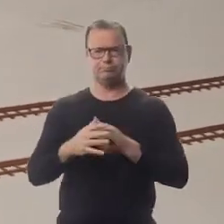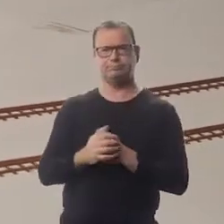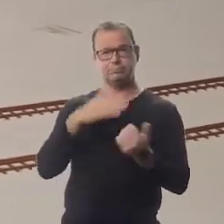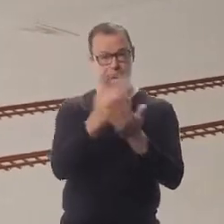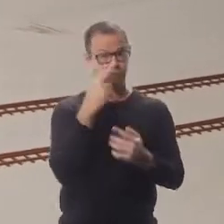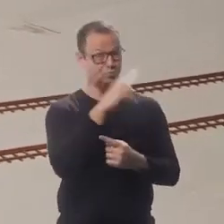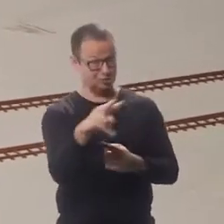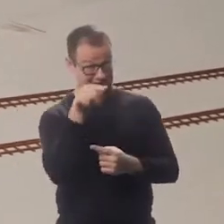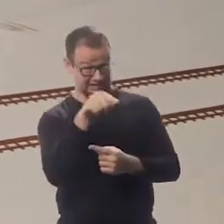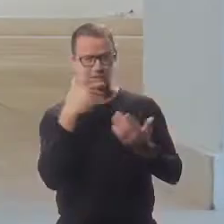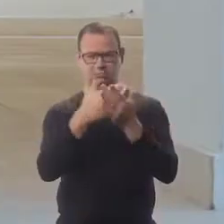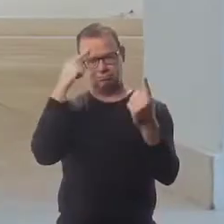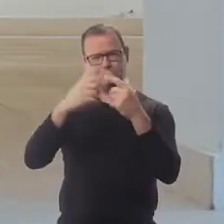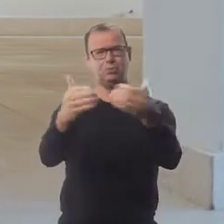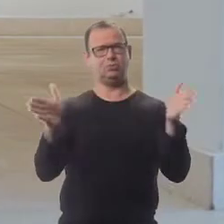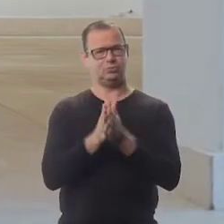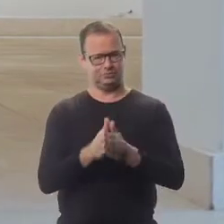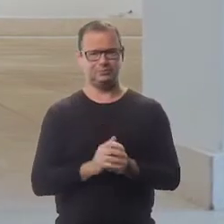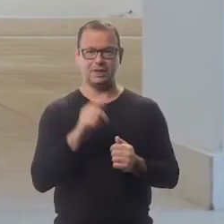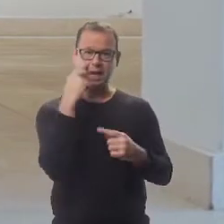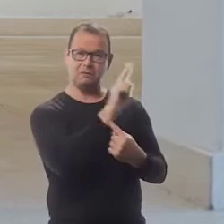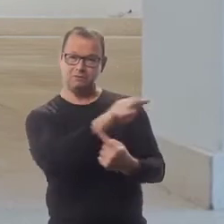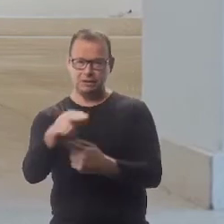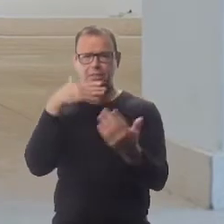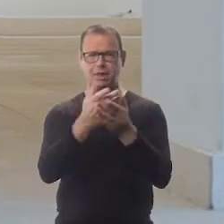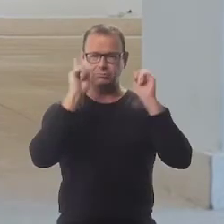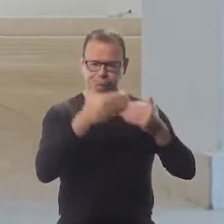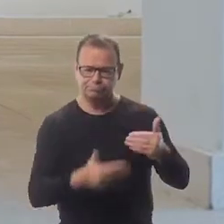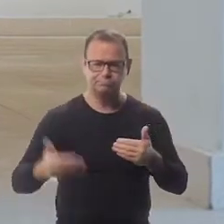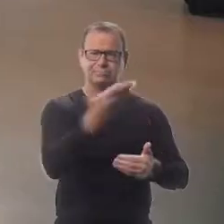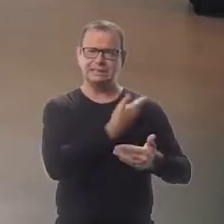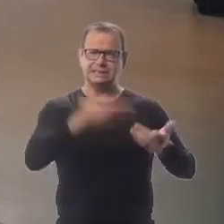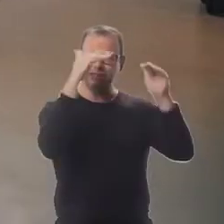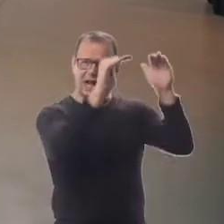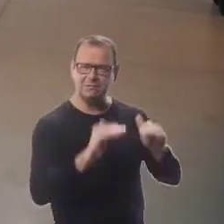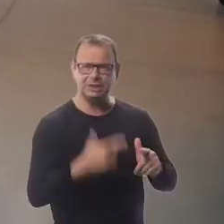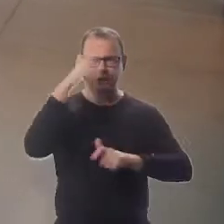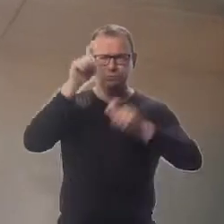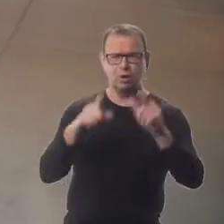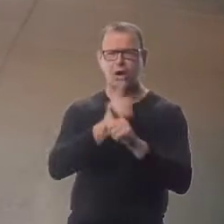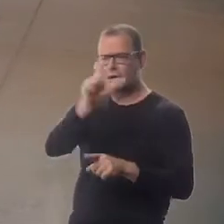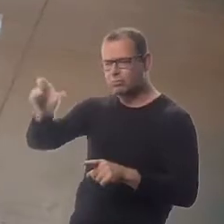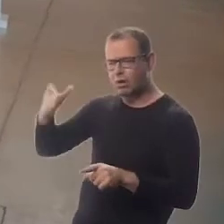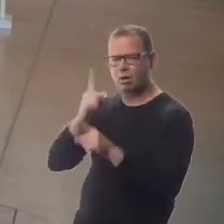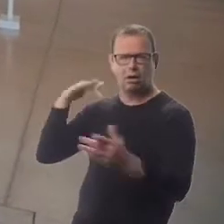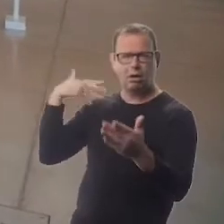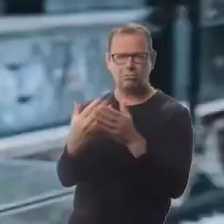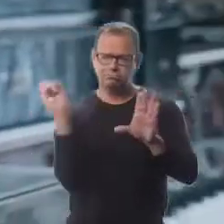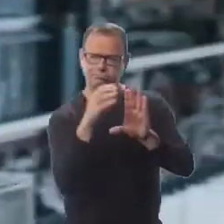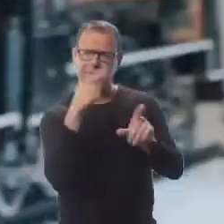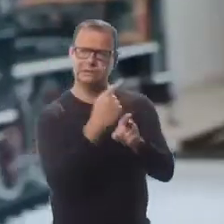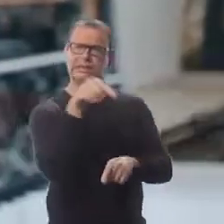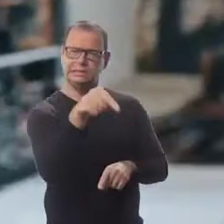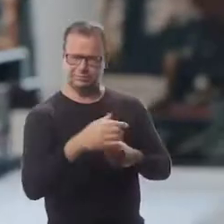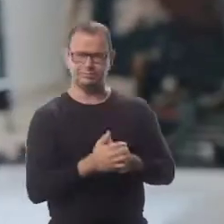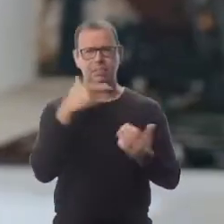museu é para todos. A visita começa no antigo armazém de víveres, local onde os funcionários da Companhia dos Caminhos de Ferro